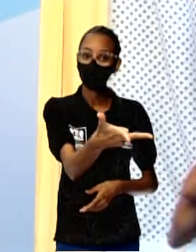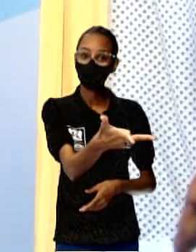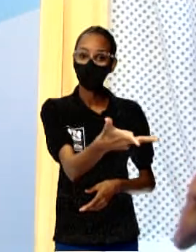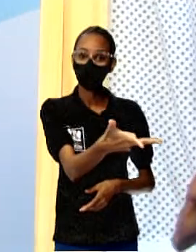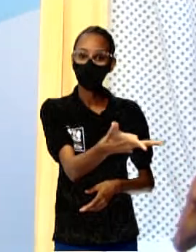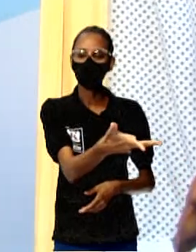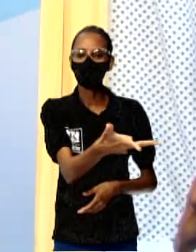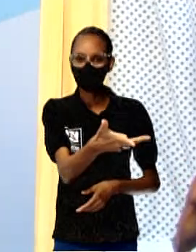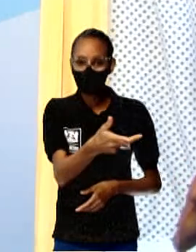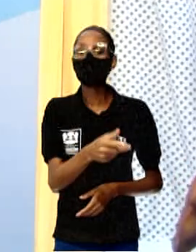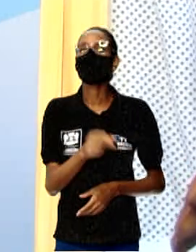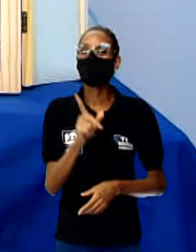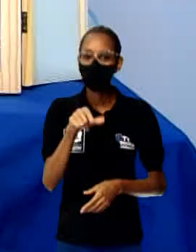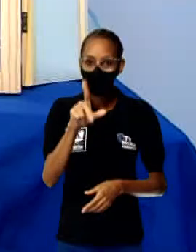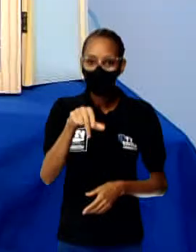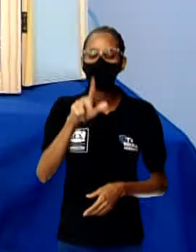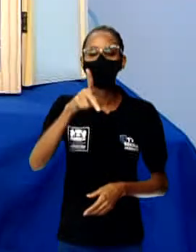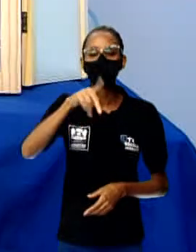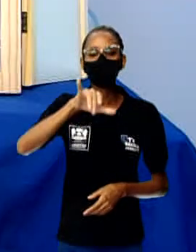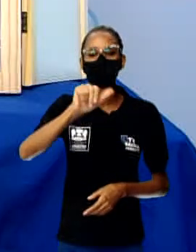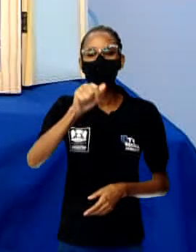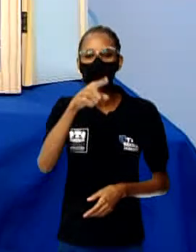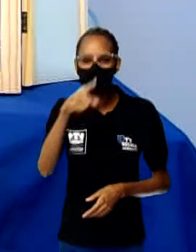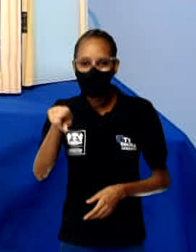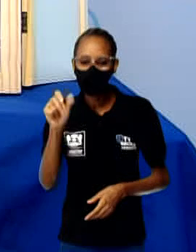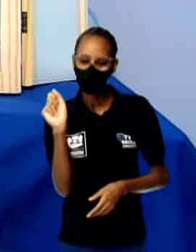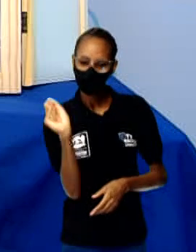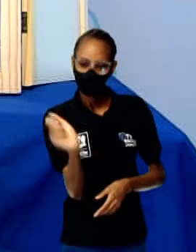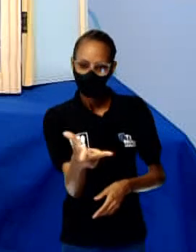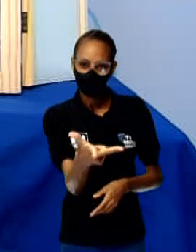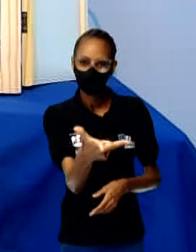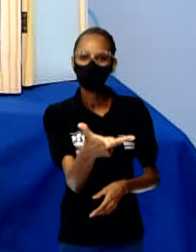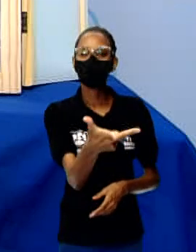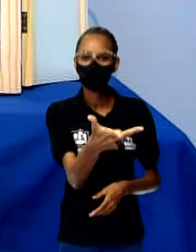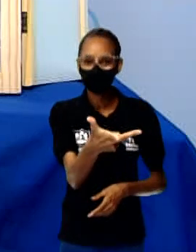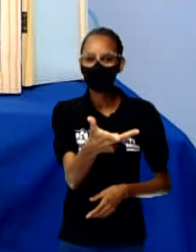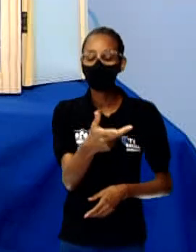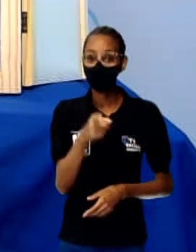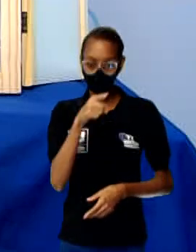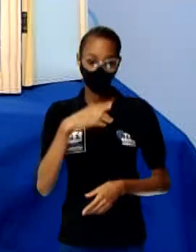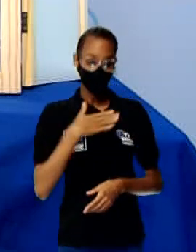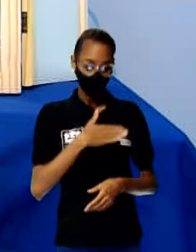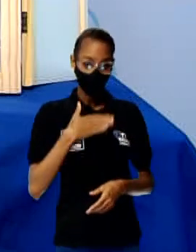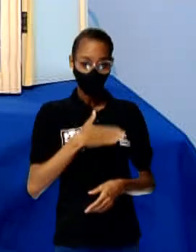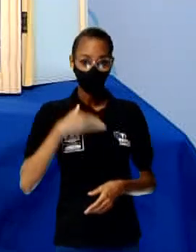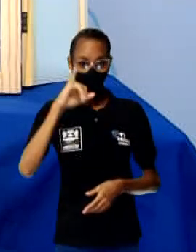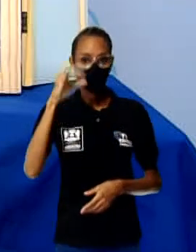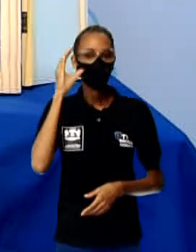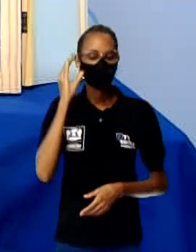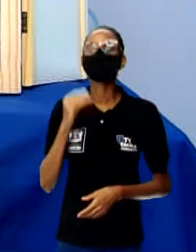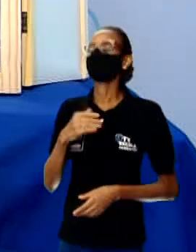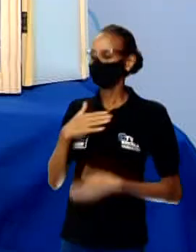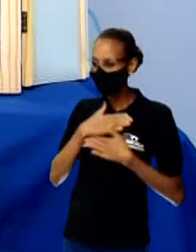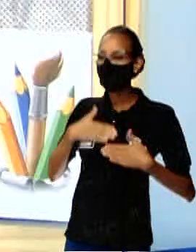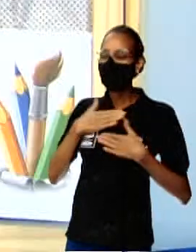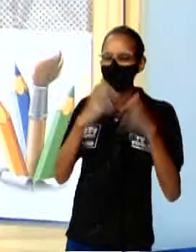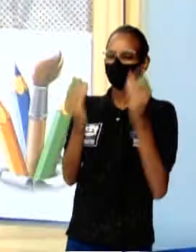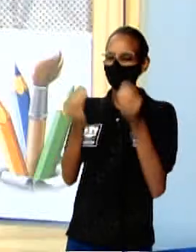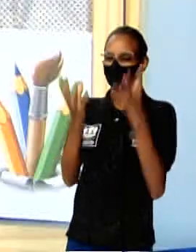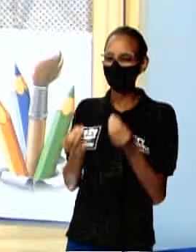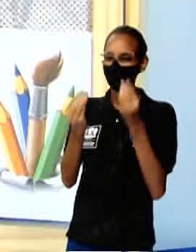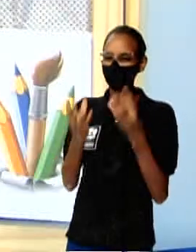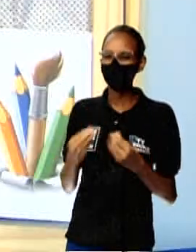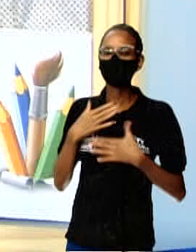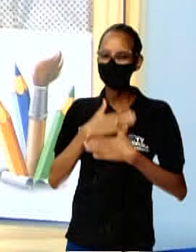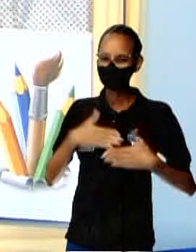esse aqui é o peão Zuca foi até você gosta de peão Zuca muito muito